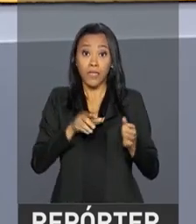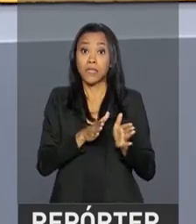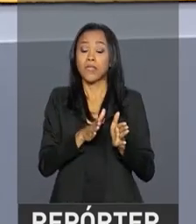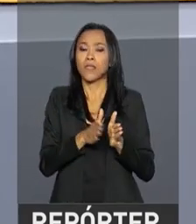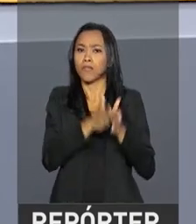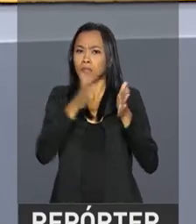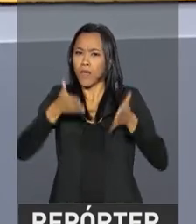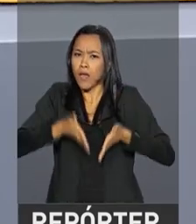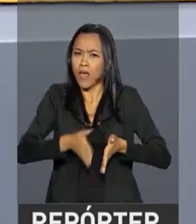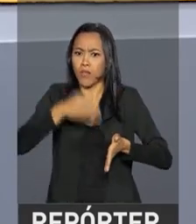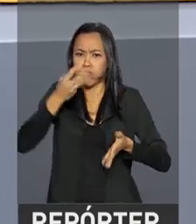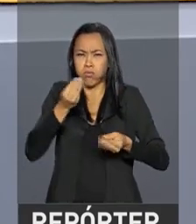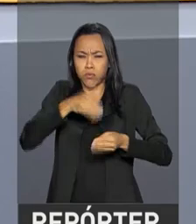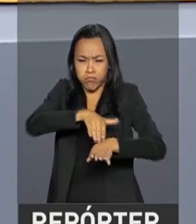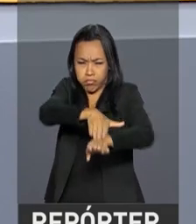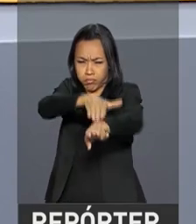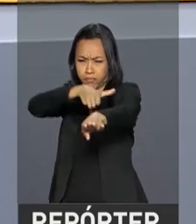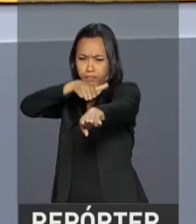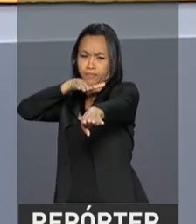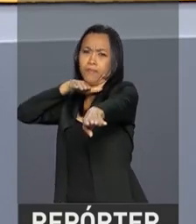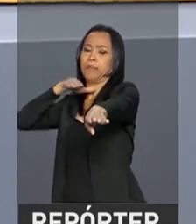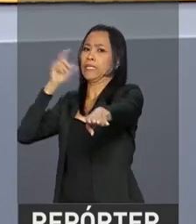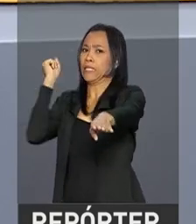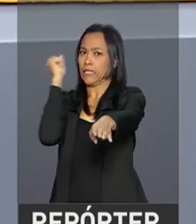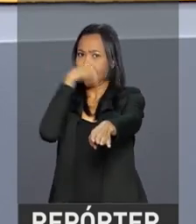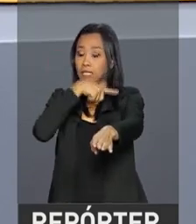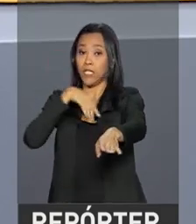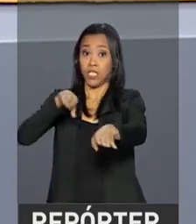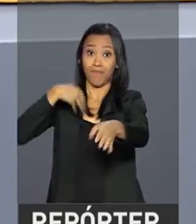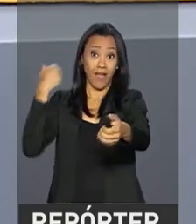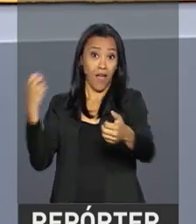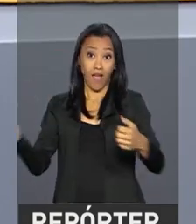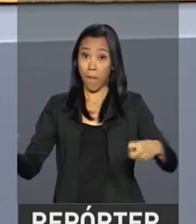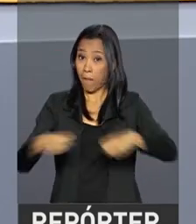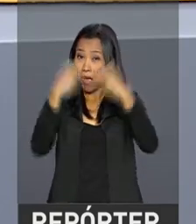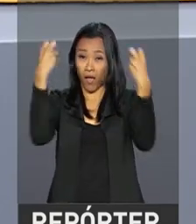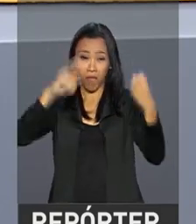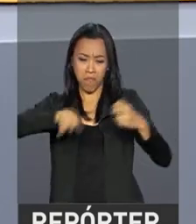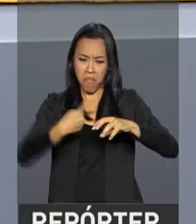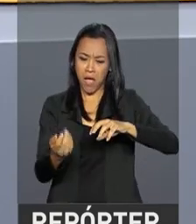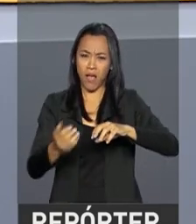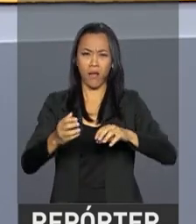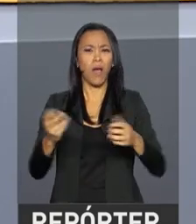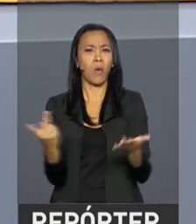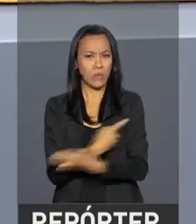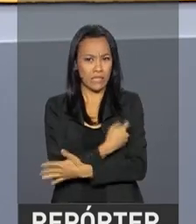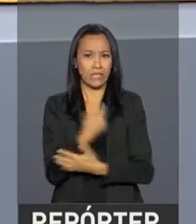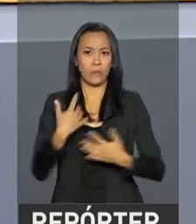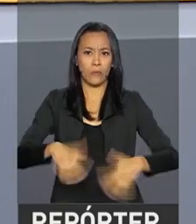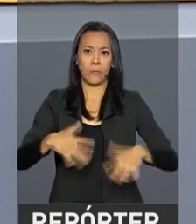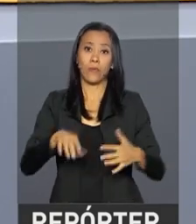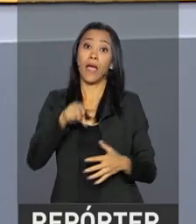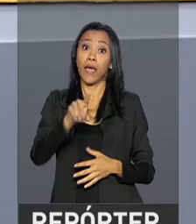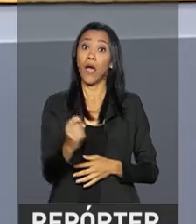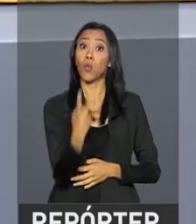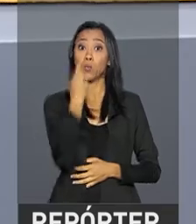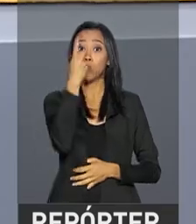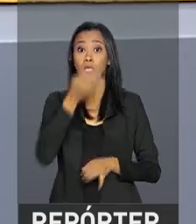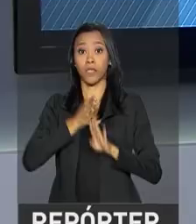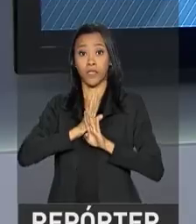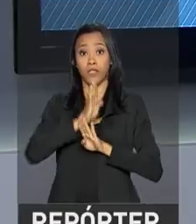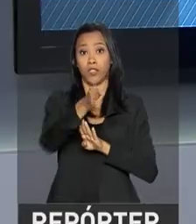marcada por congestionamentos e também tinha o maior índice de acidentes no estado a rodovia é o único acesso terrestre à capital são